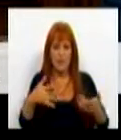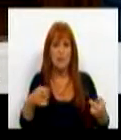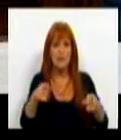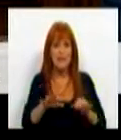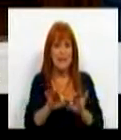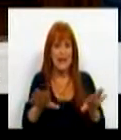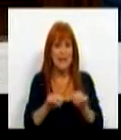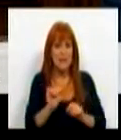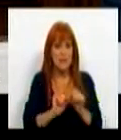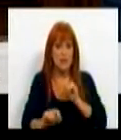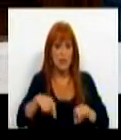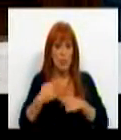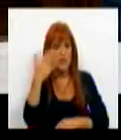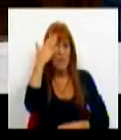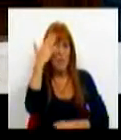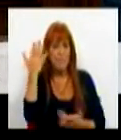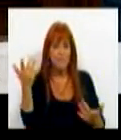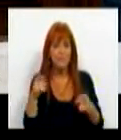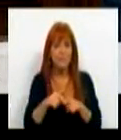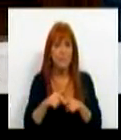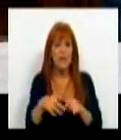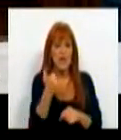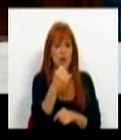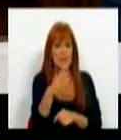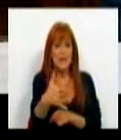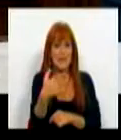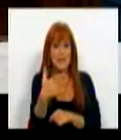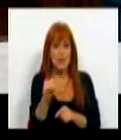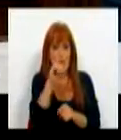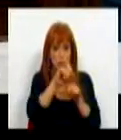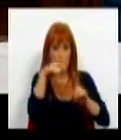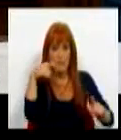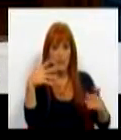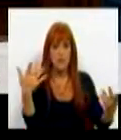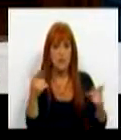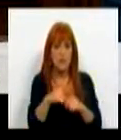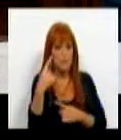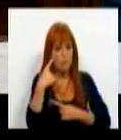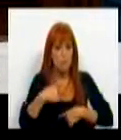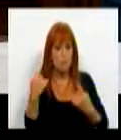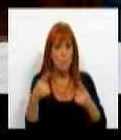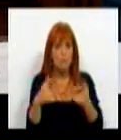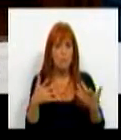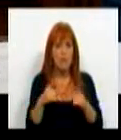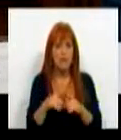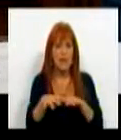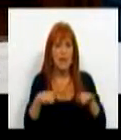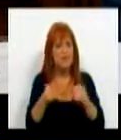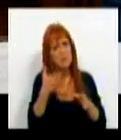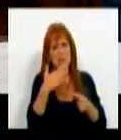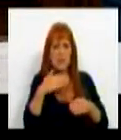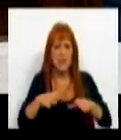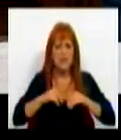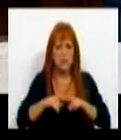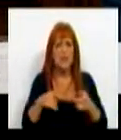E, de acordo com as suas próprias estimativas, em 2017 o Banif mostrará níveis